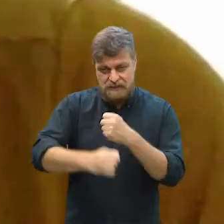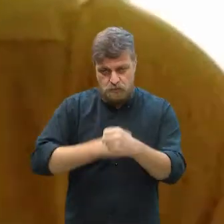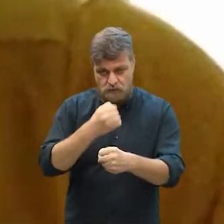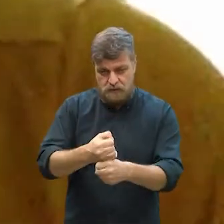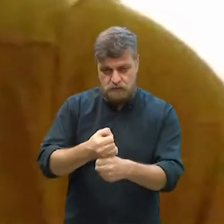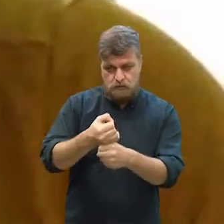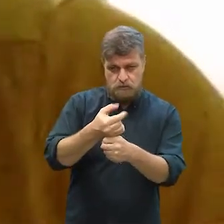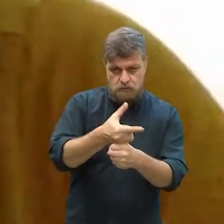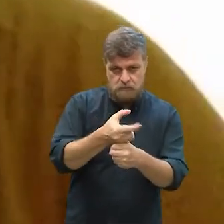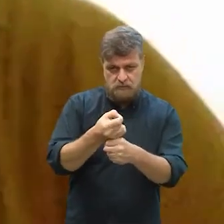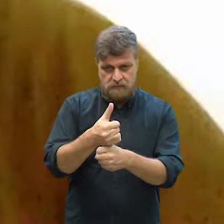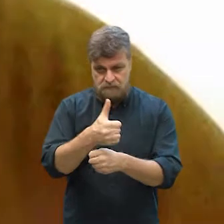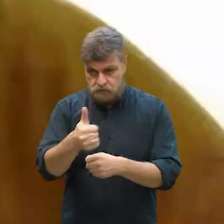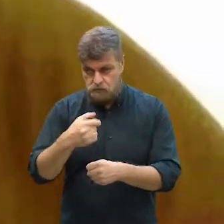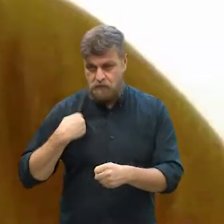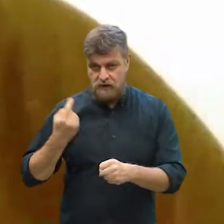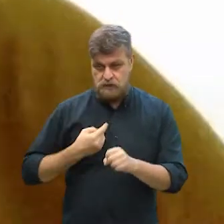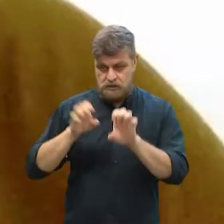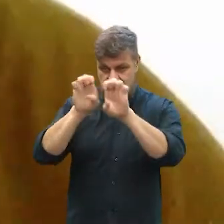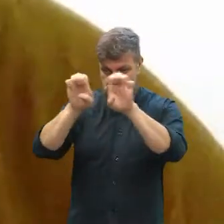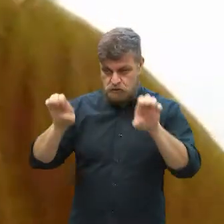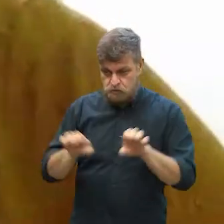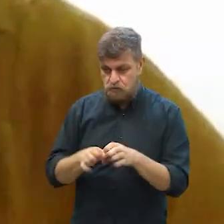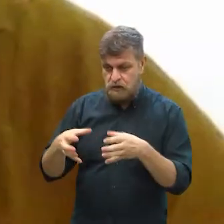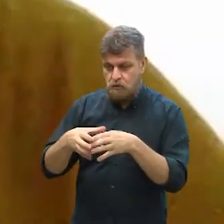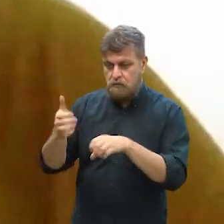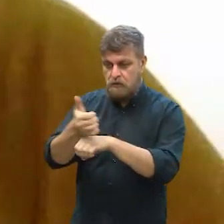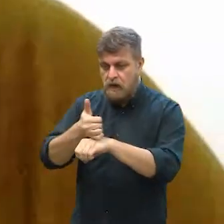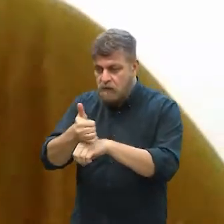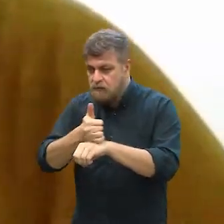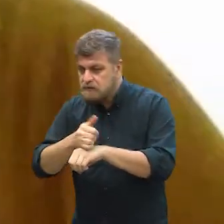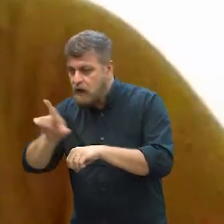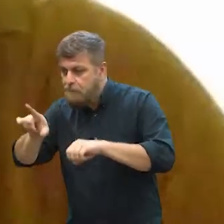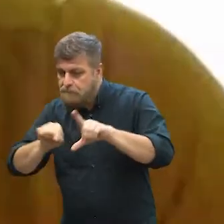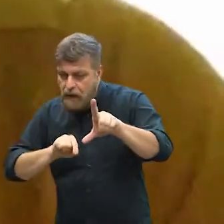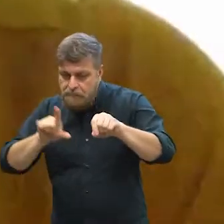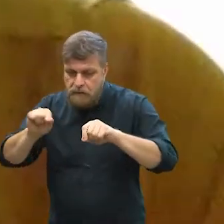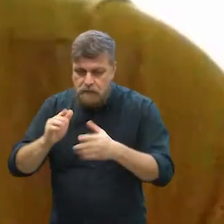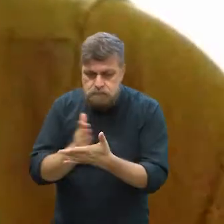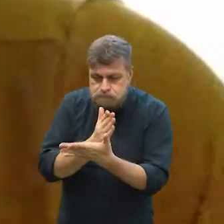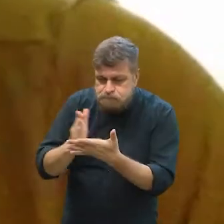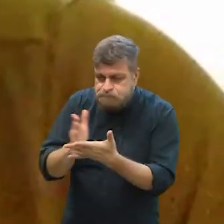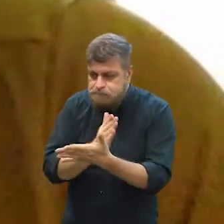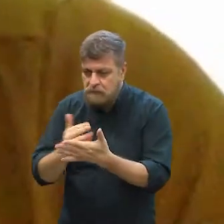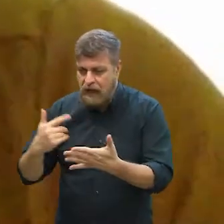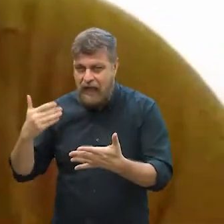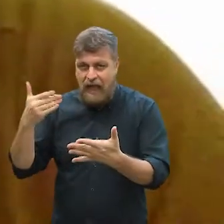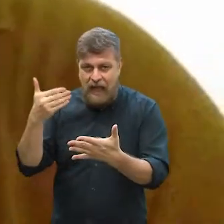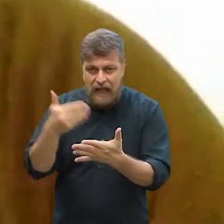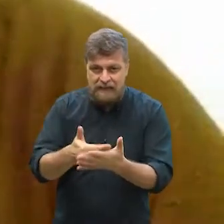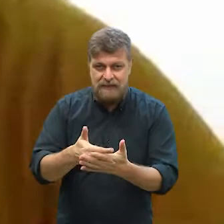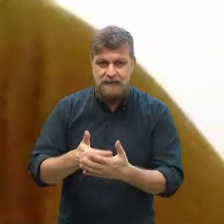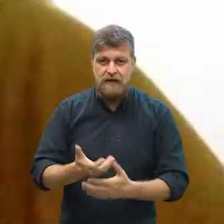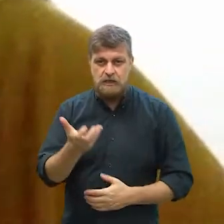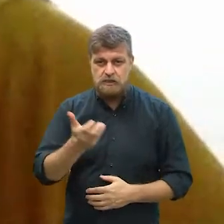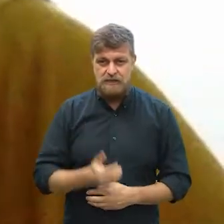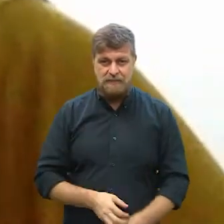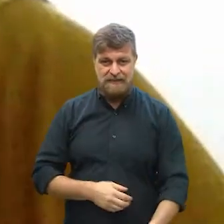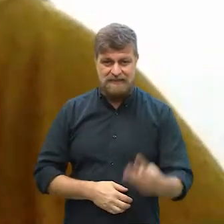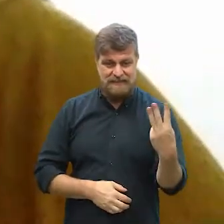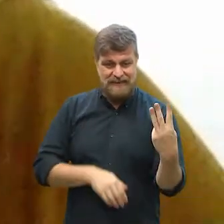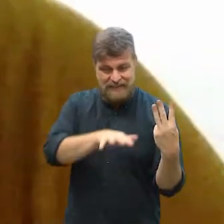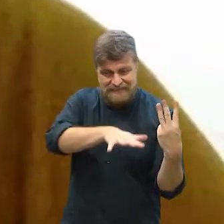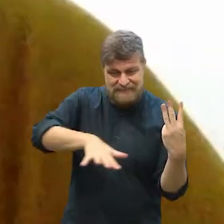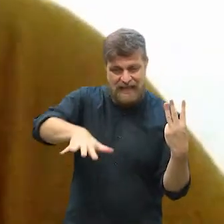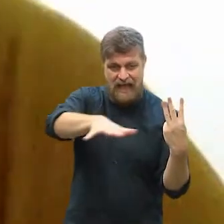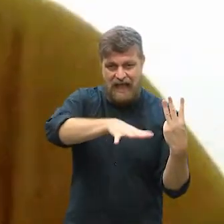de 21, a gente está reestruturando o time, reestruturando algumas partes, e a gente está, até o final de 2021, a gente tem ideia de mais 3 pilares de receita.